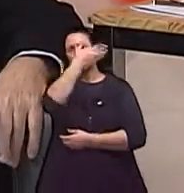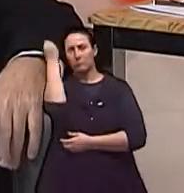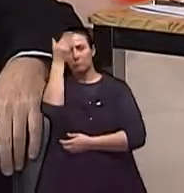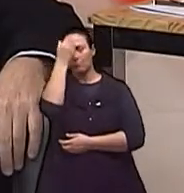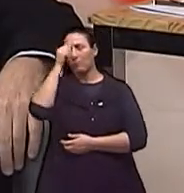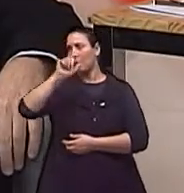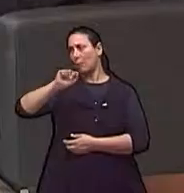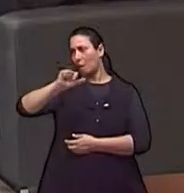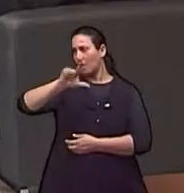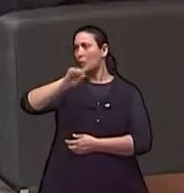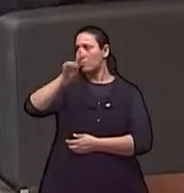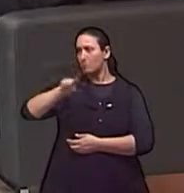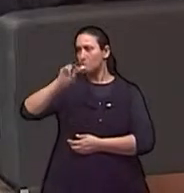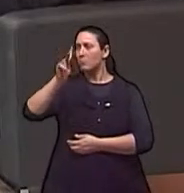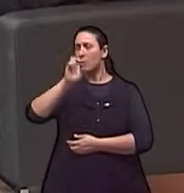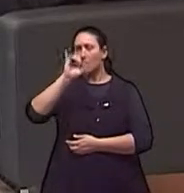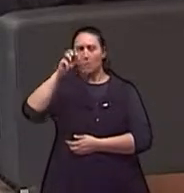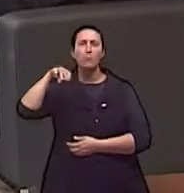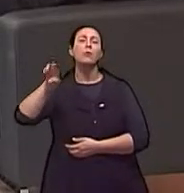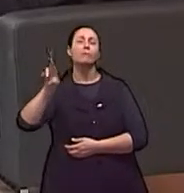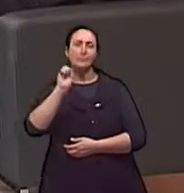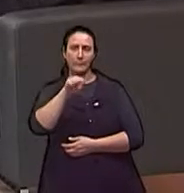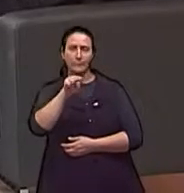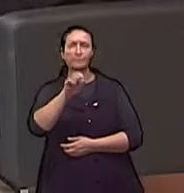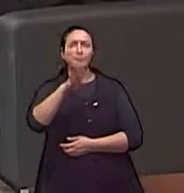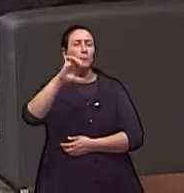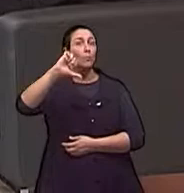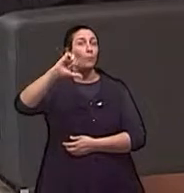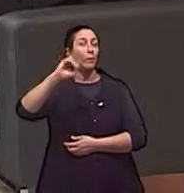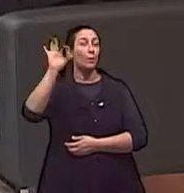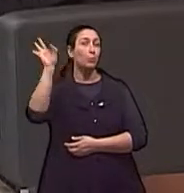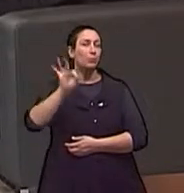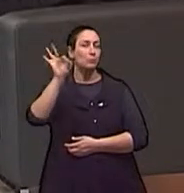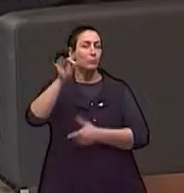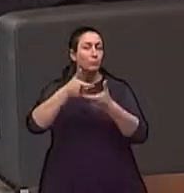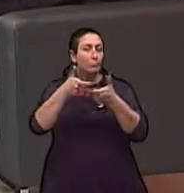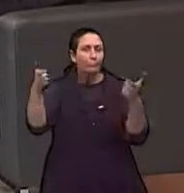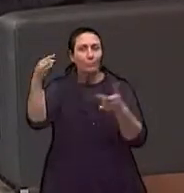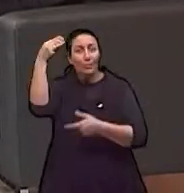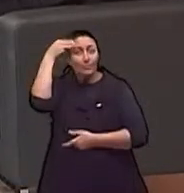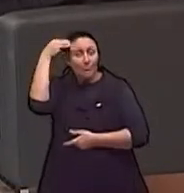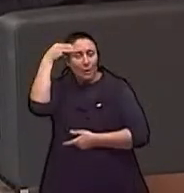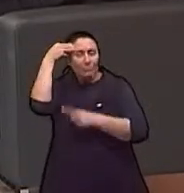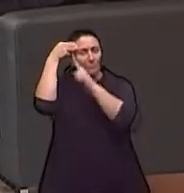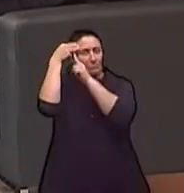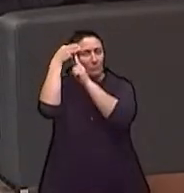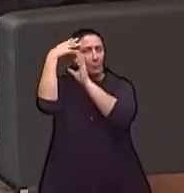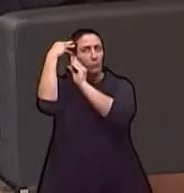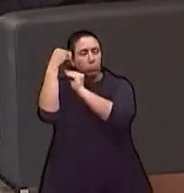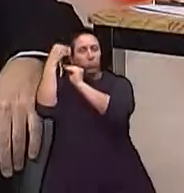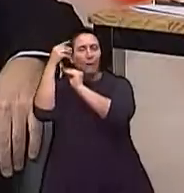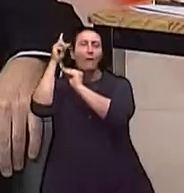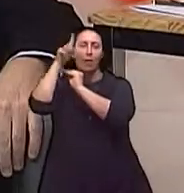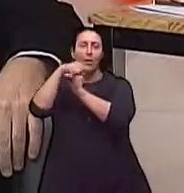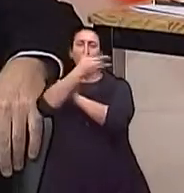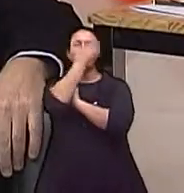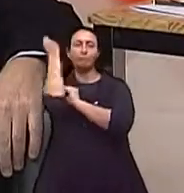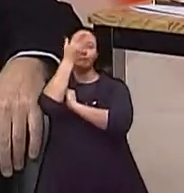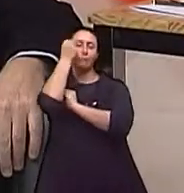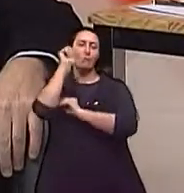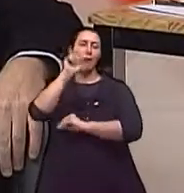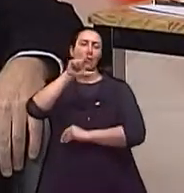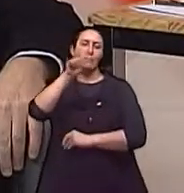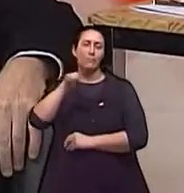tem é 90% dos quadros demenciais são o Alzheimer que tem tratamento se o diagnóstico for